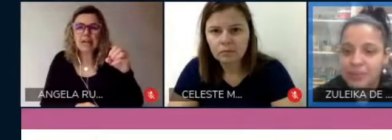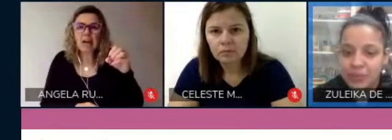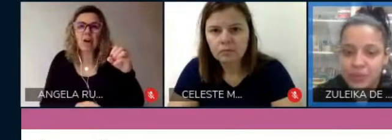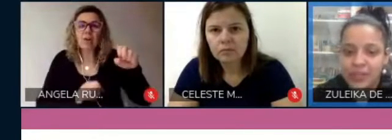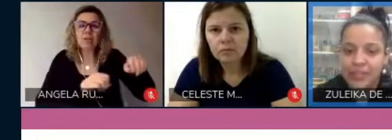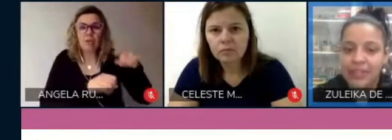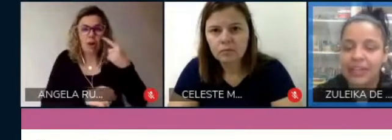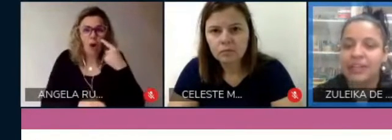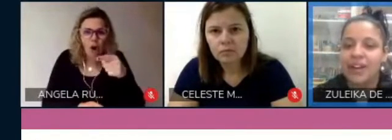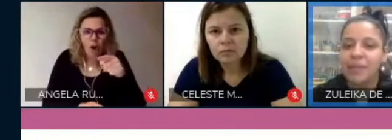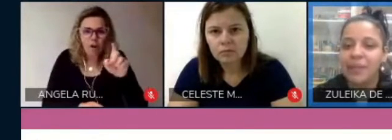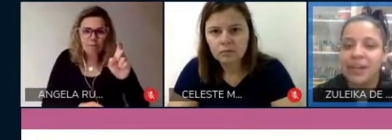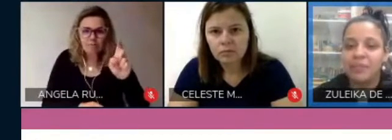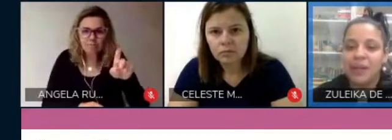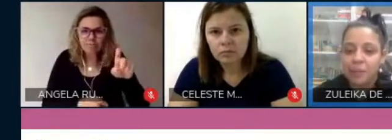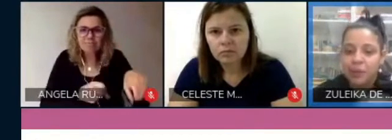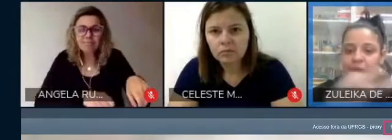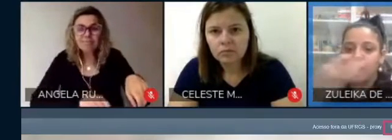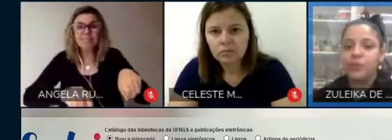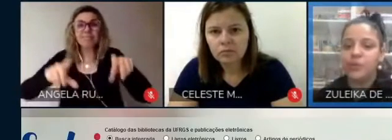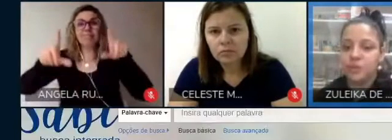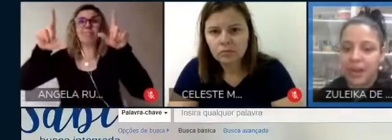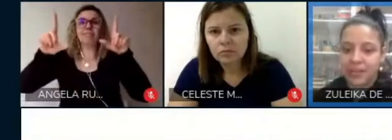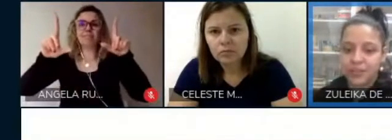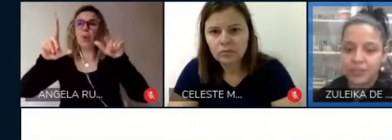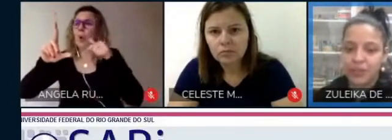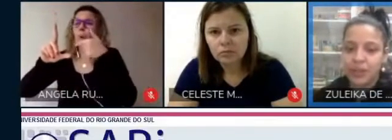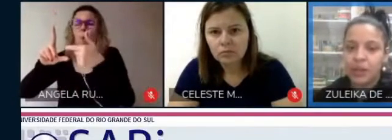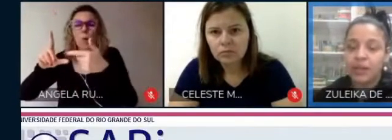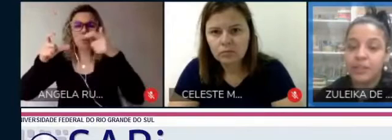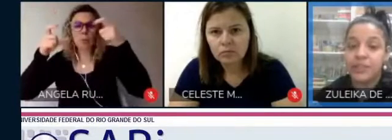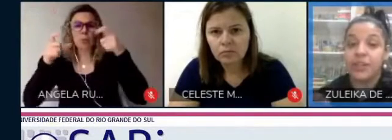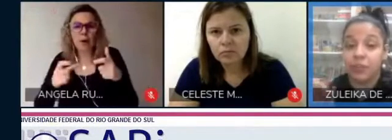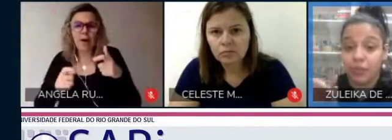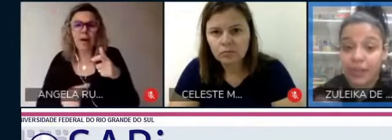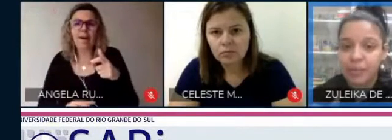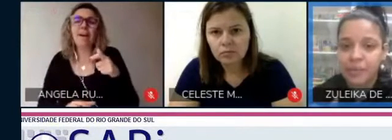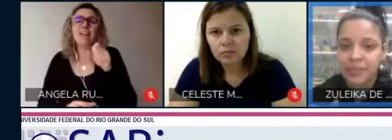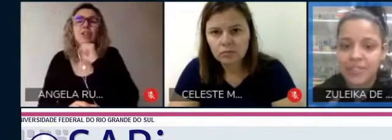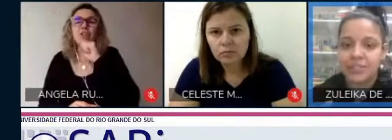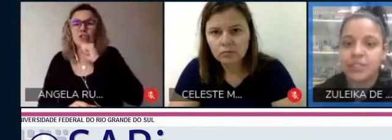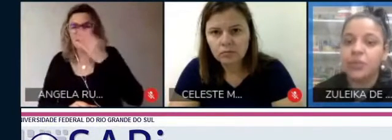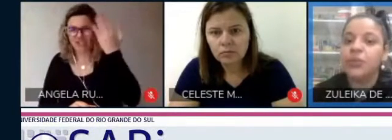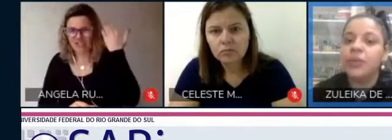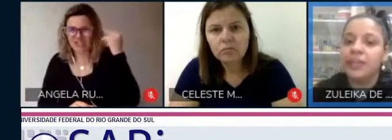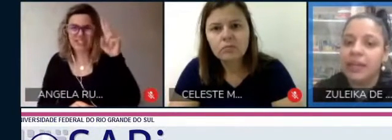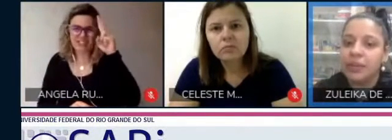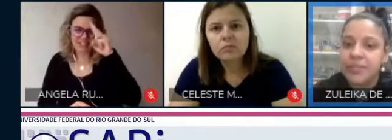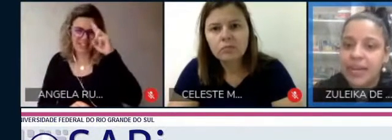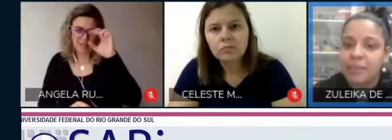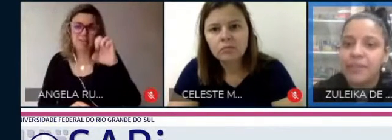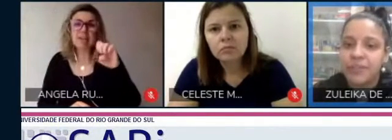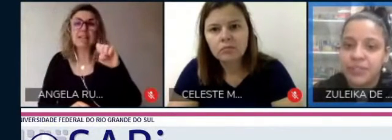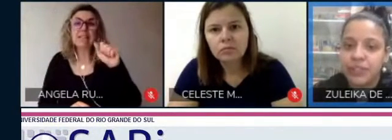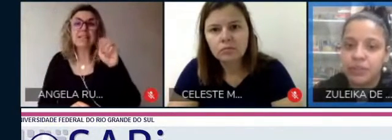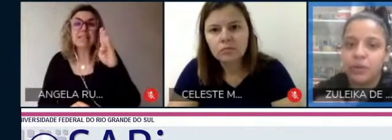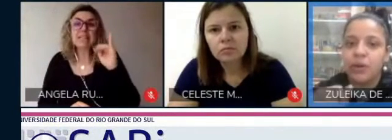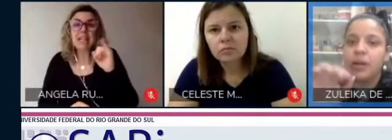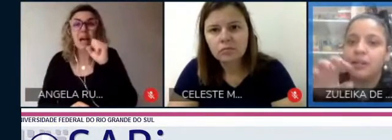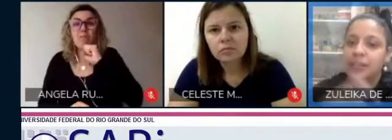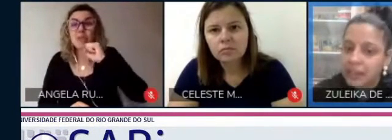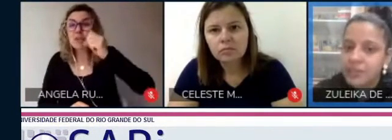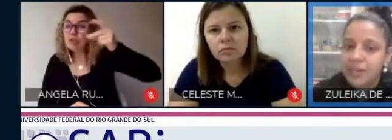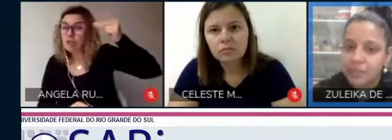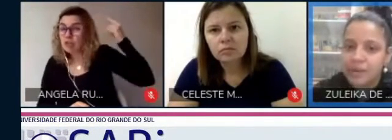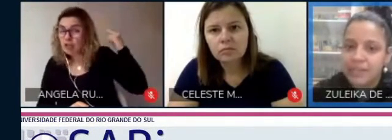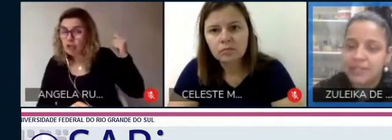ó, a Luísa mostrou ali, ele vai me encaminhar para um outro espaço. Eu lembro para vocês que tudo que está no Sabe